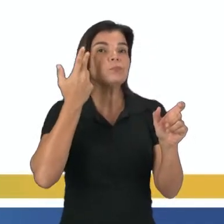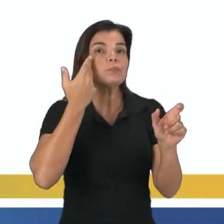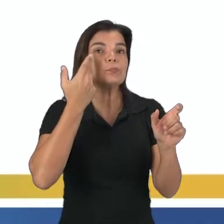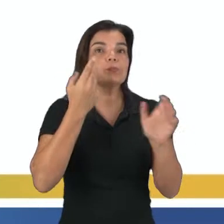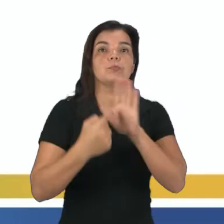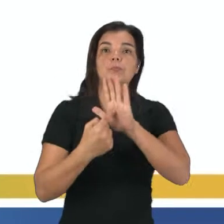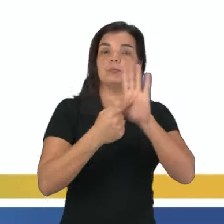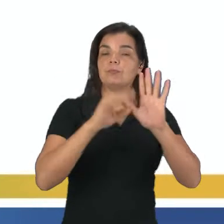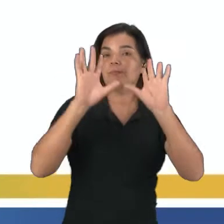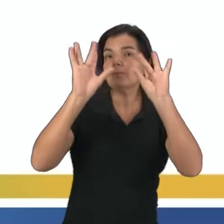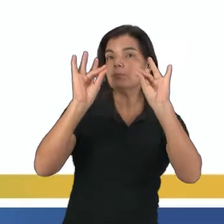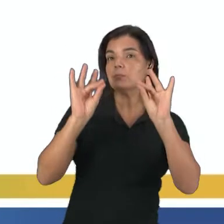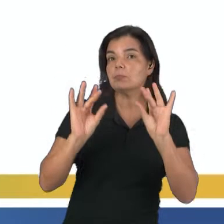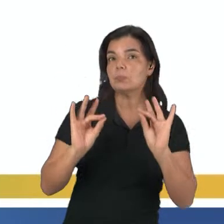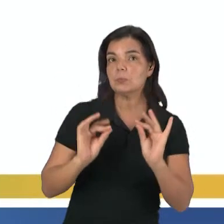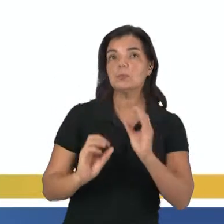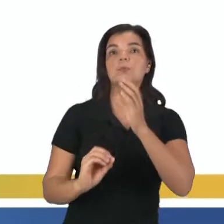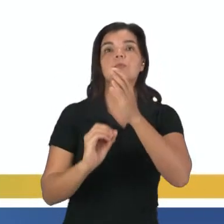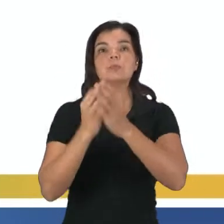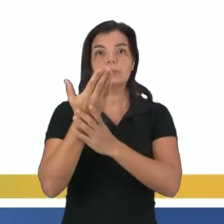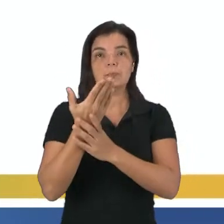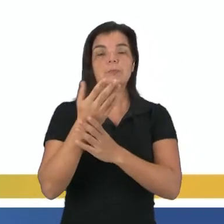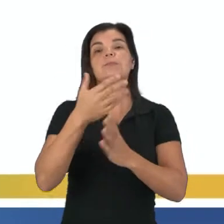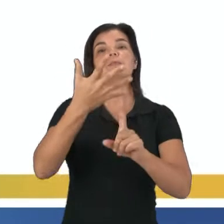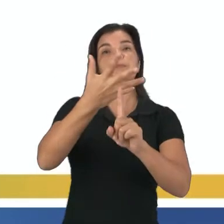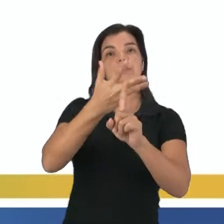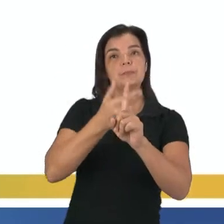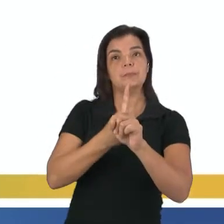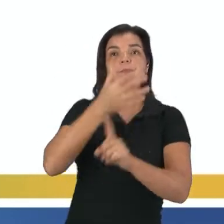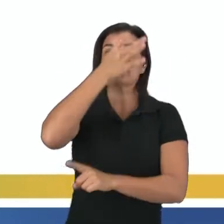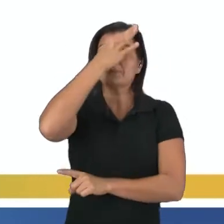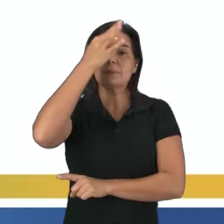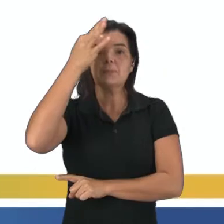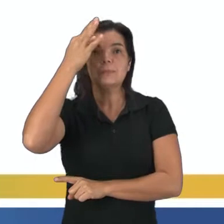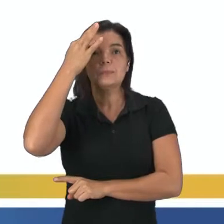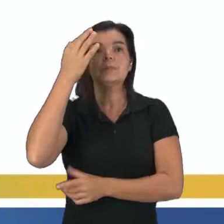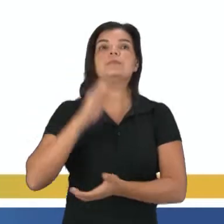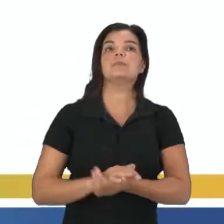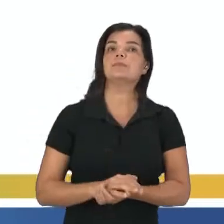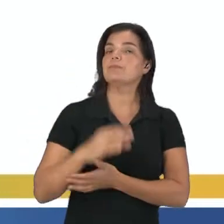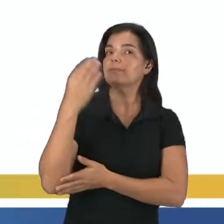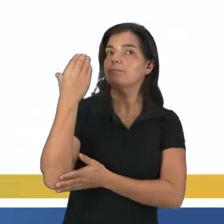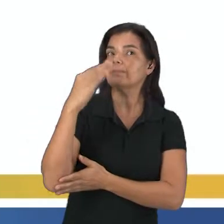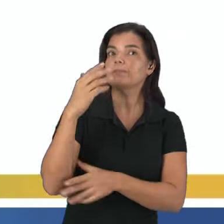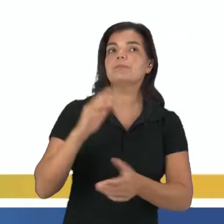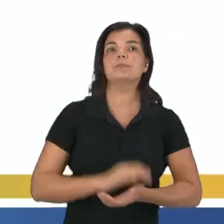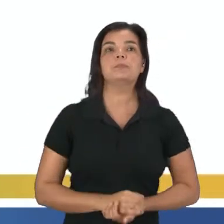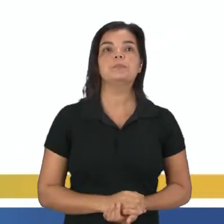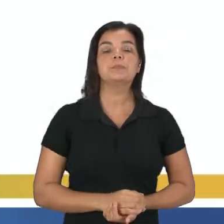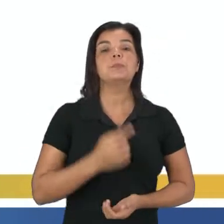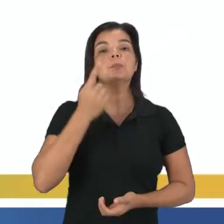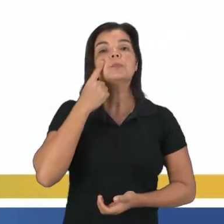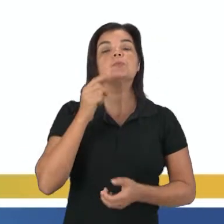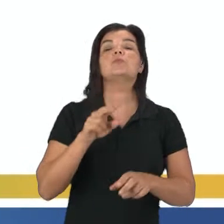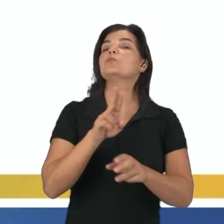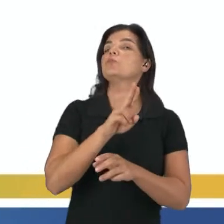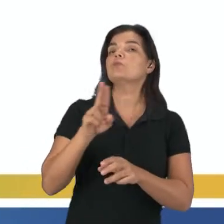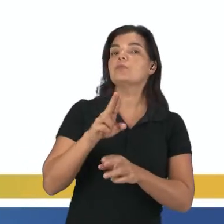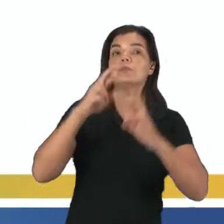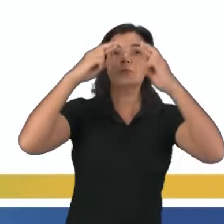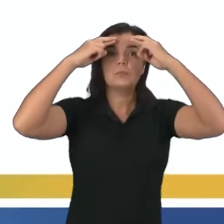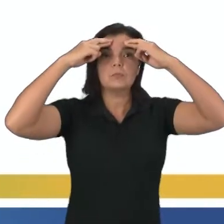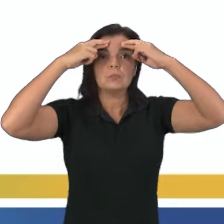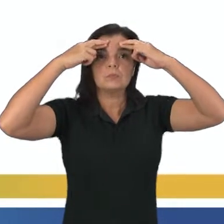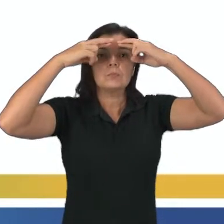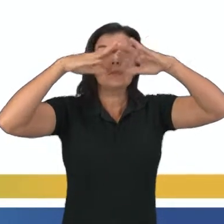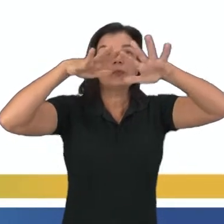empregado para descrever seus efeitos nas artes, na filosofia e nas ciências. Chamou-se Renascimento